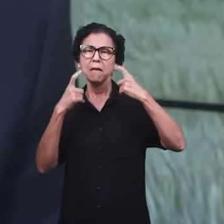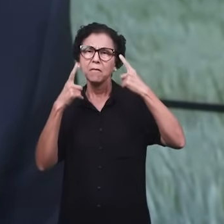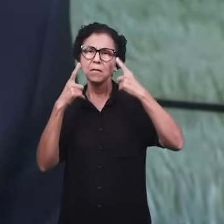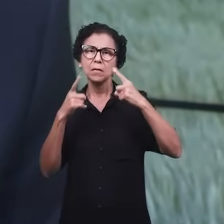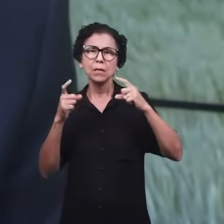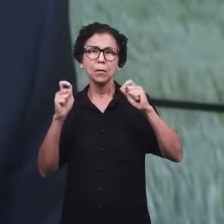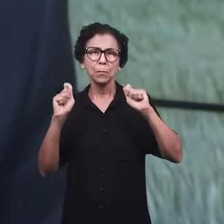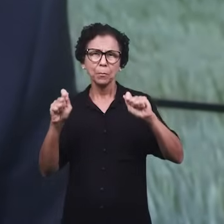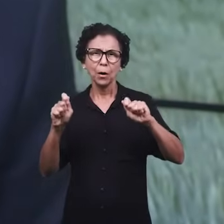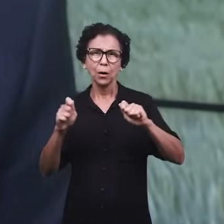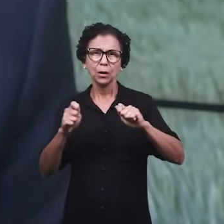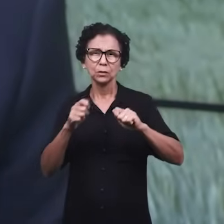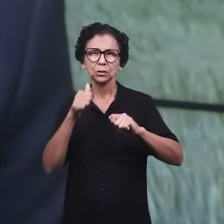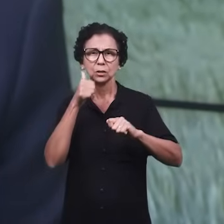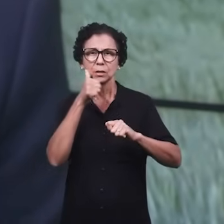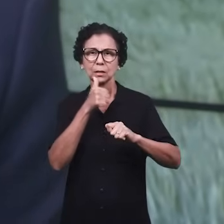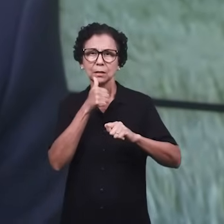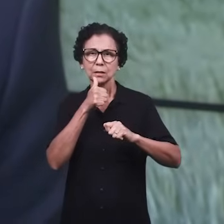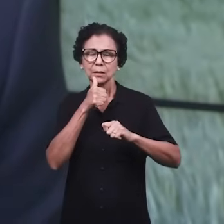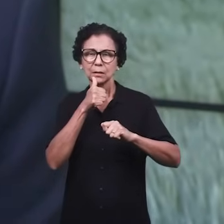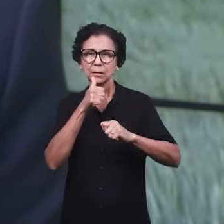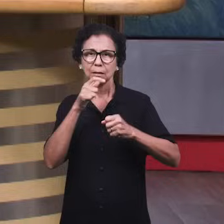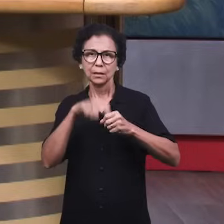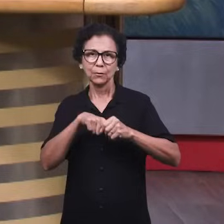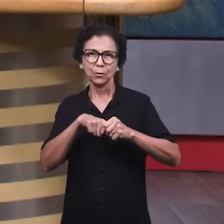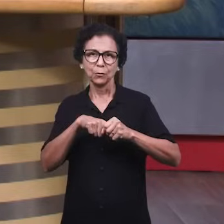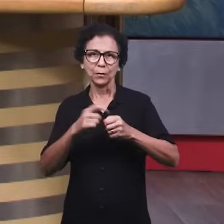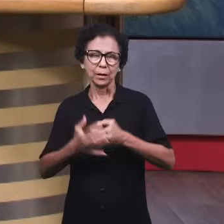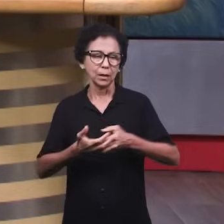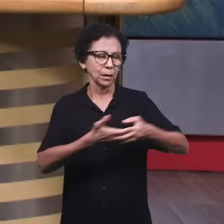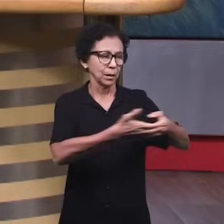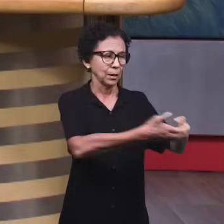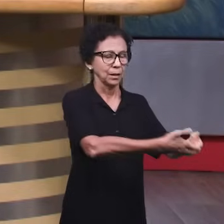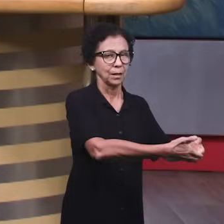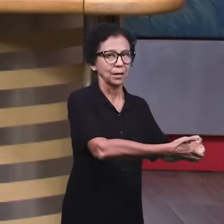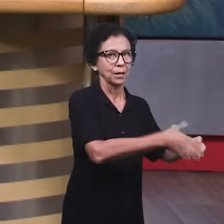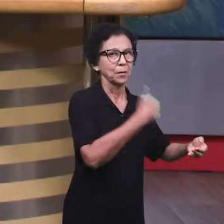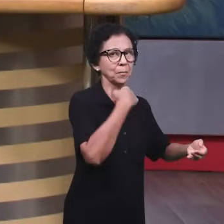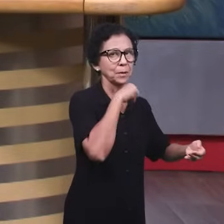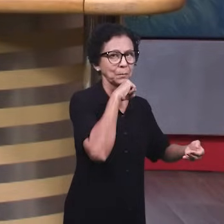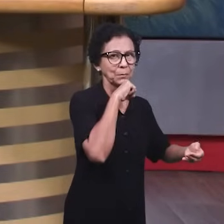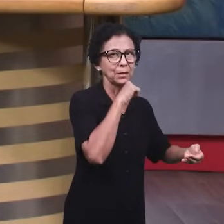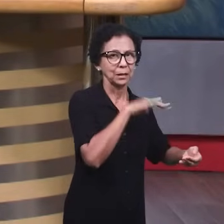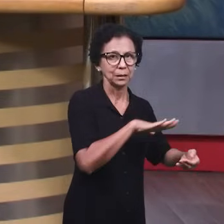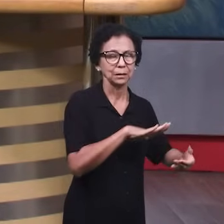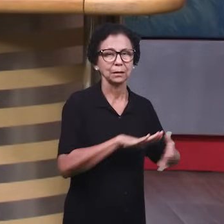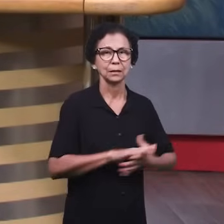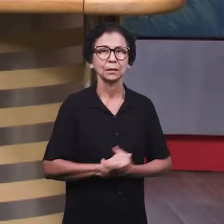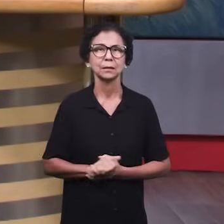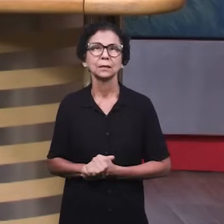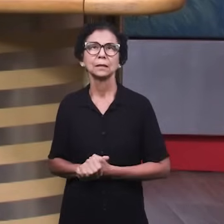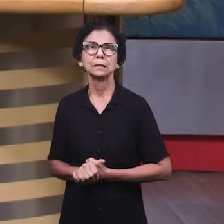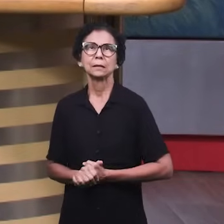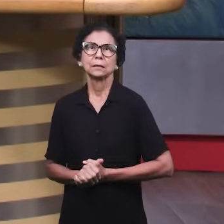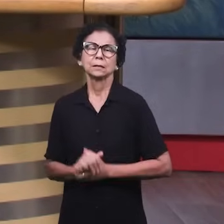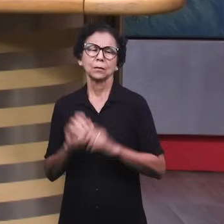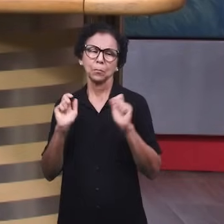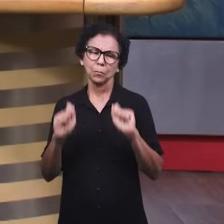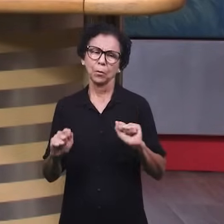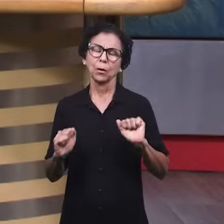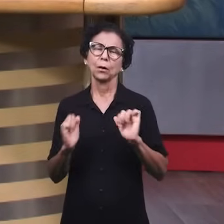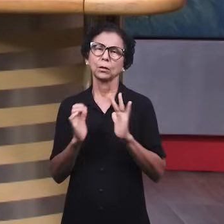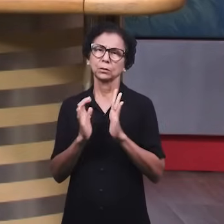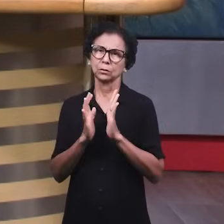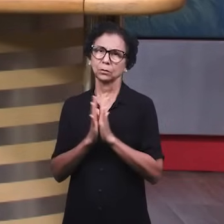a imposição de mãos você vai ter uma situação que vai desconforto que vai trazer algum desconforto que você imagina sendo bem prático agora se a